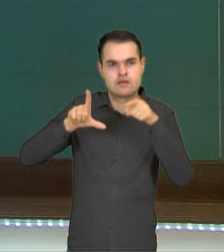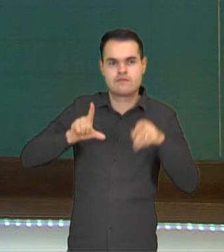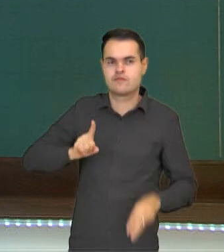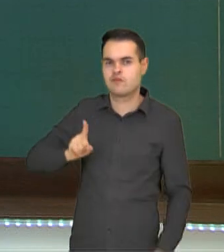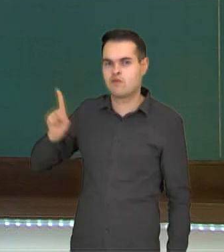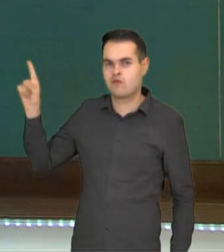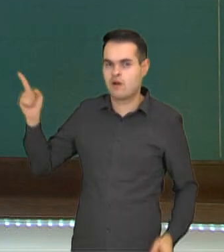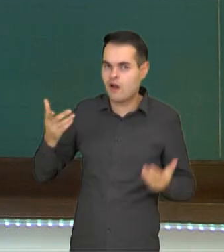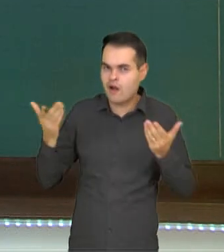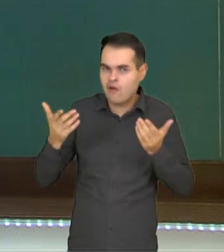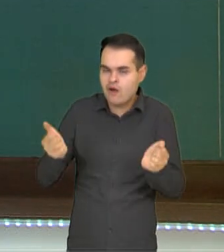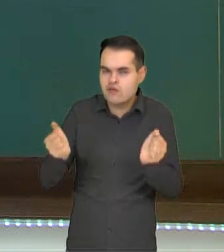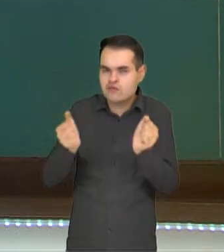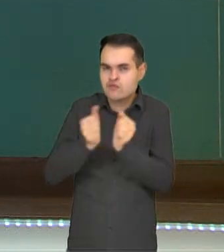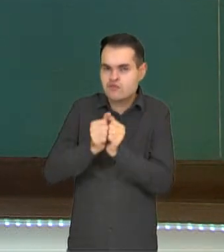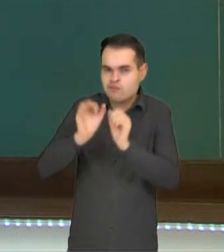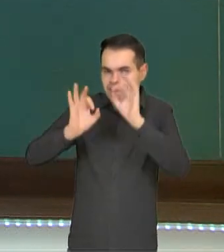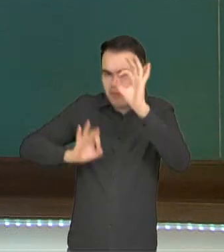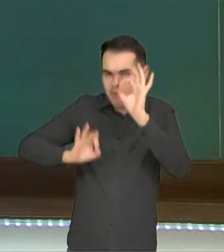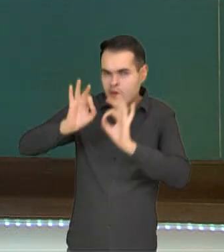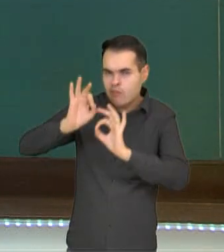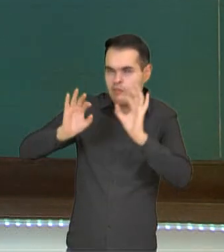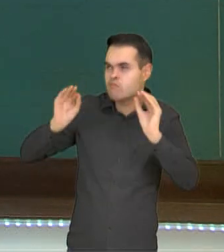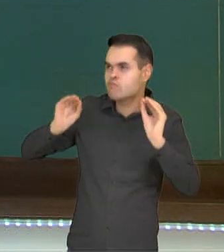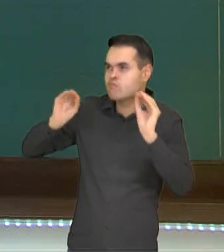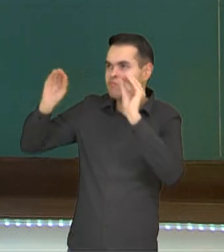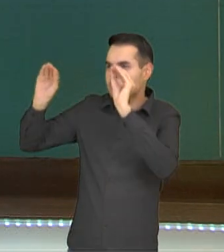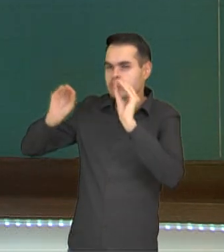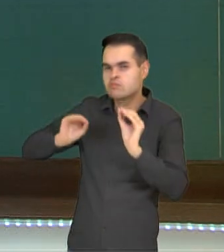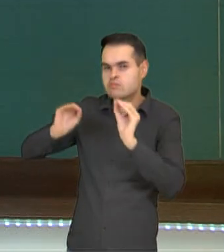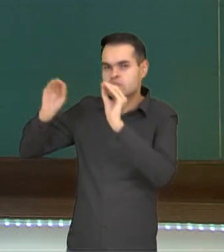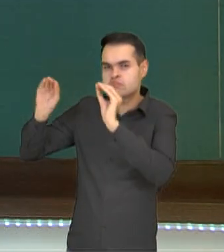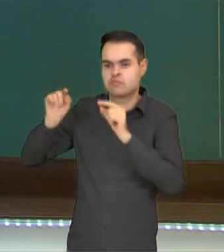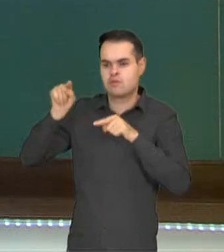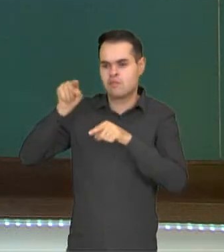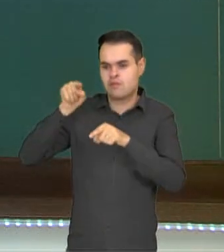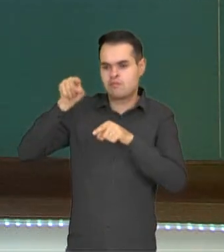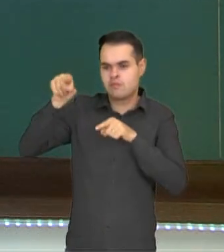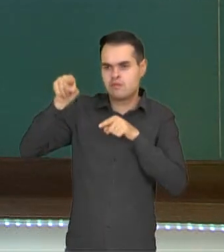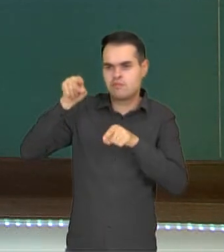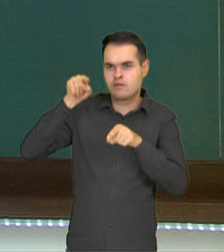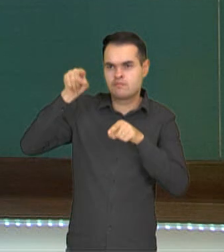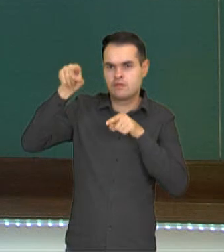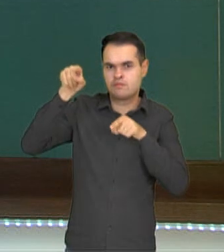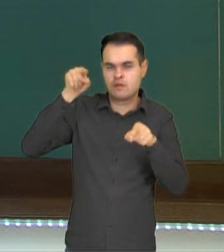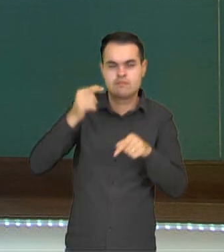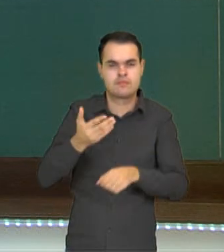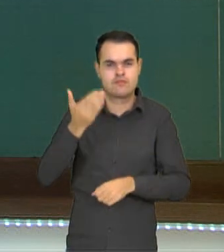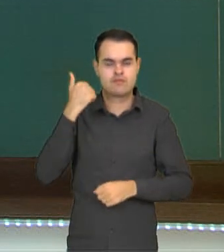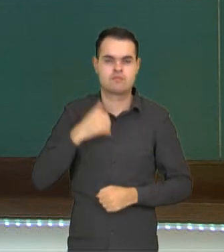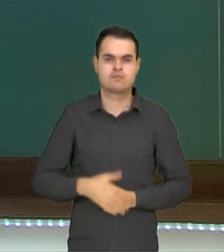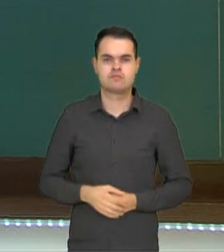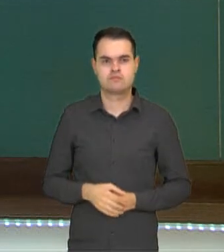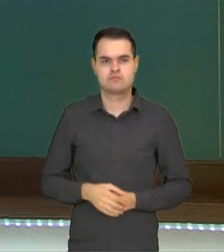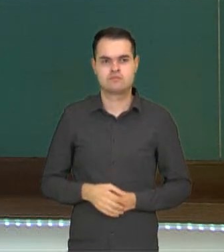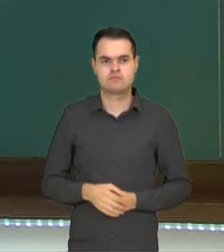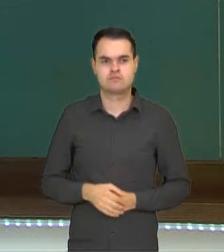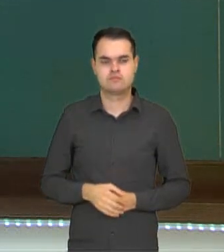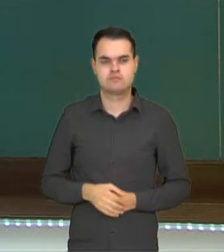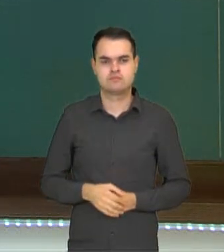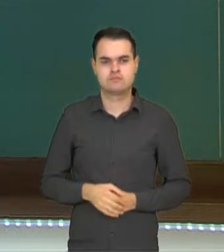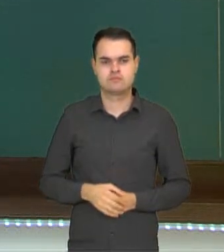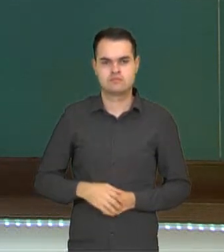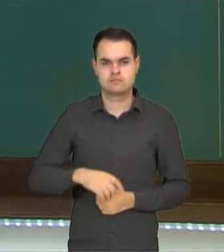vamos construir aqui junto comigo? Então, vamos marcar esses pontos que já estavam ali na nossa tabelinha, né? Então, quando lá, ó, quando